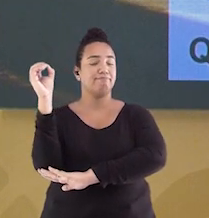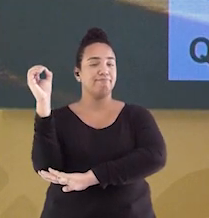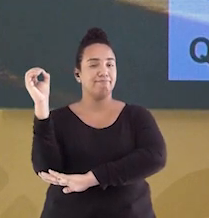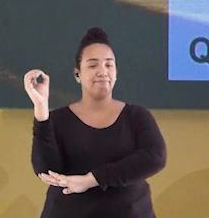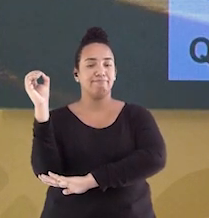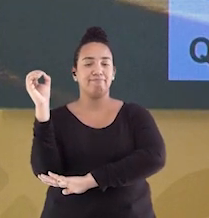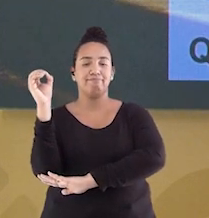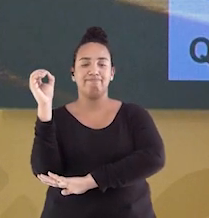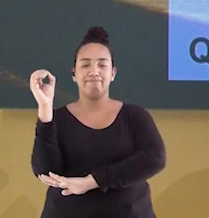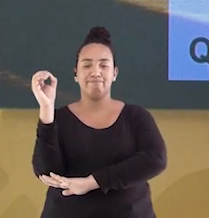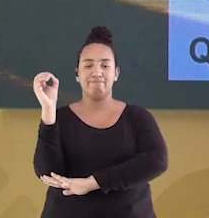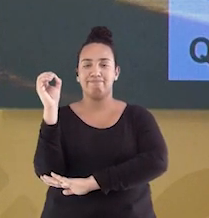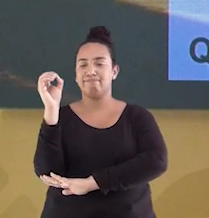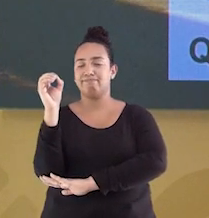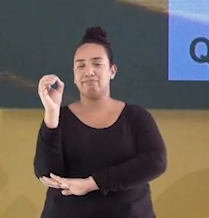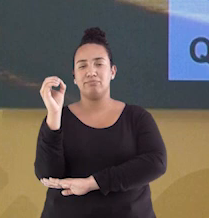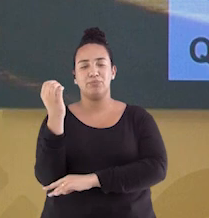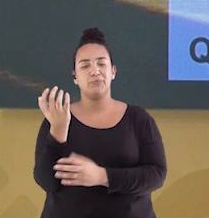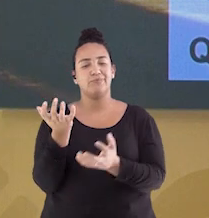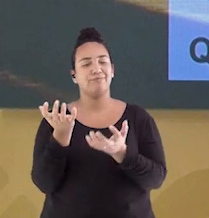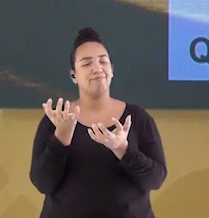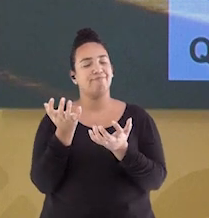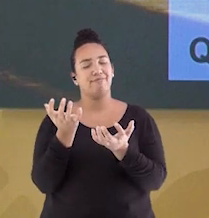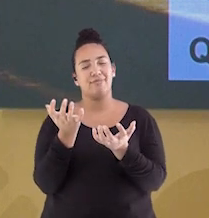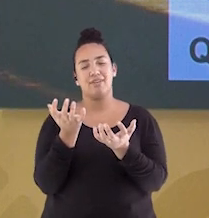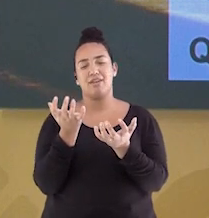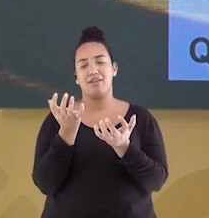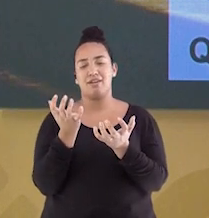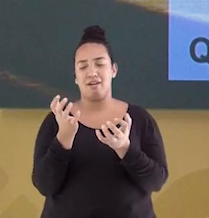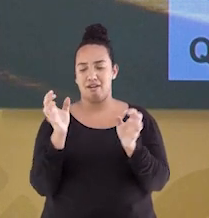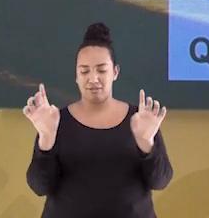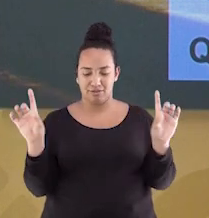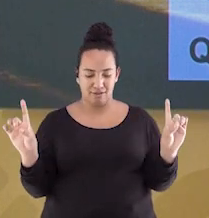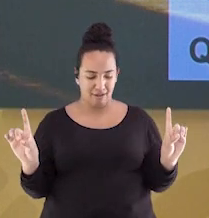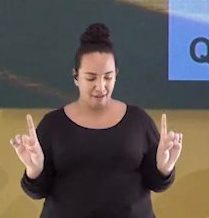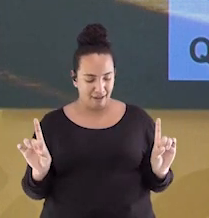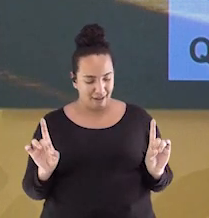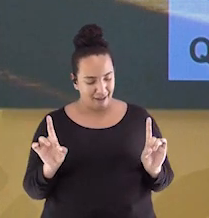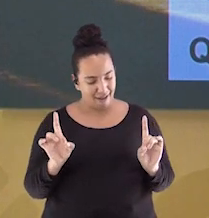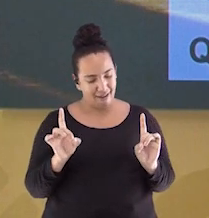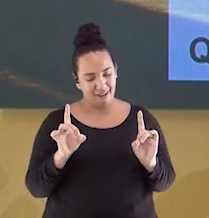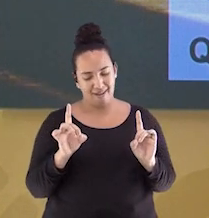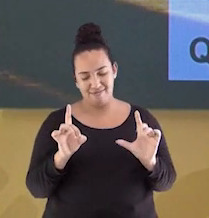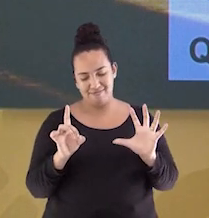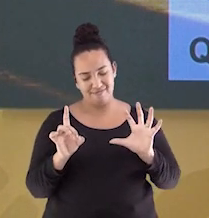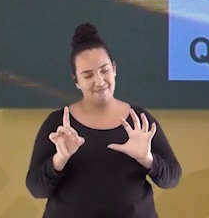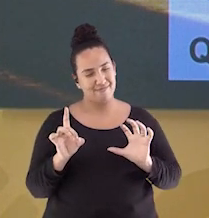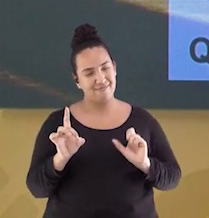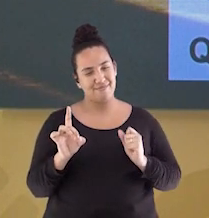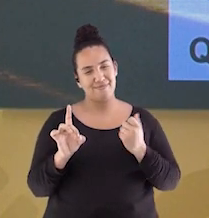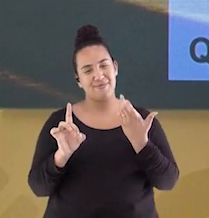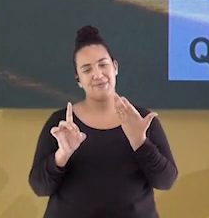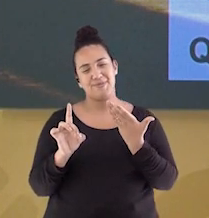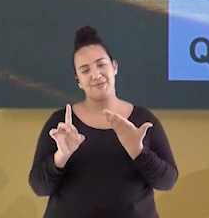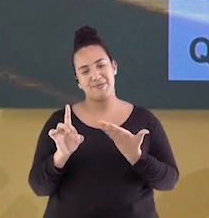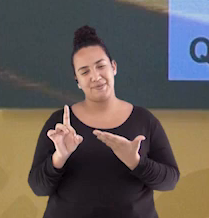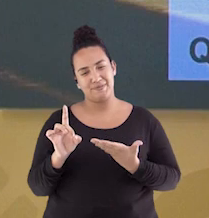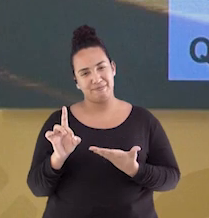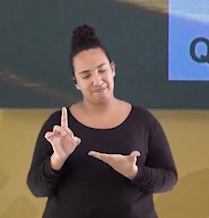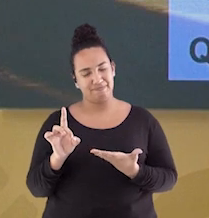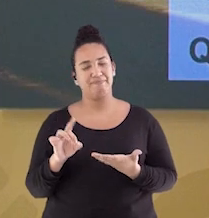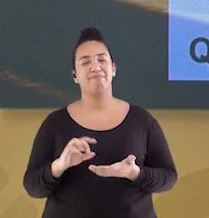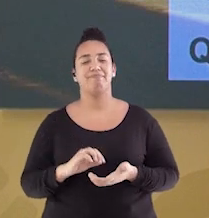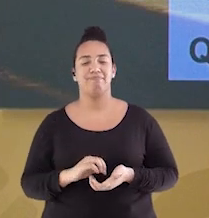começou, e eu não vejo a hora de rever meu amor. Aí